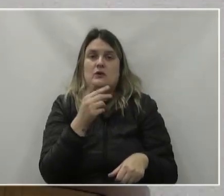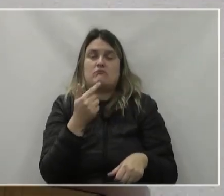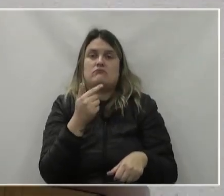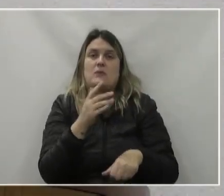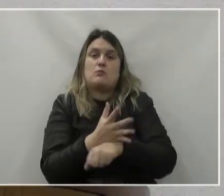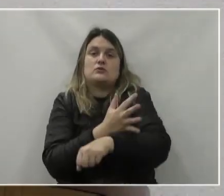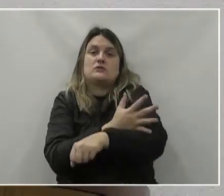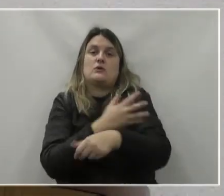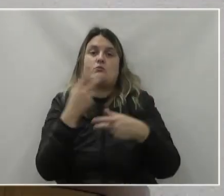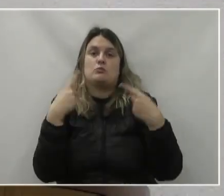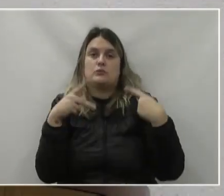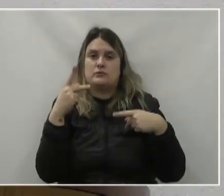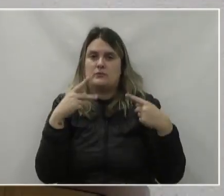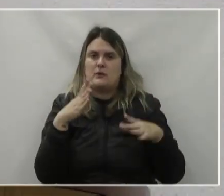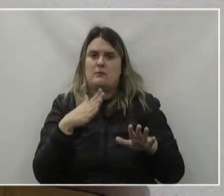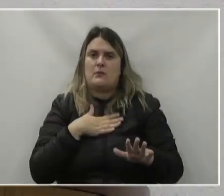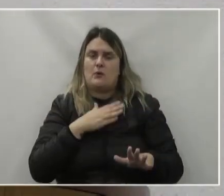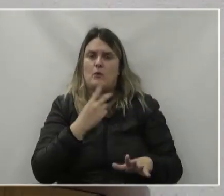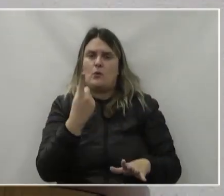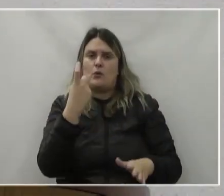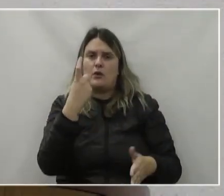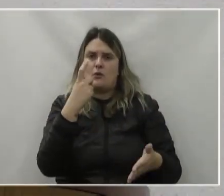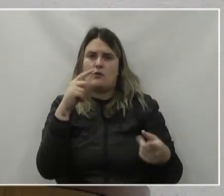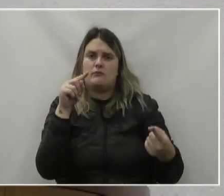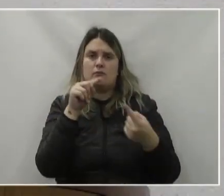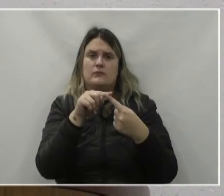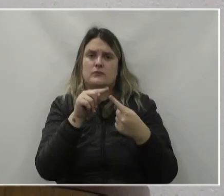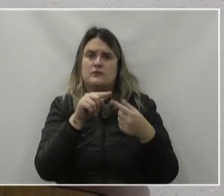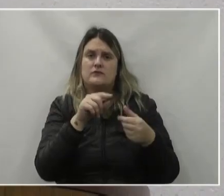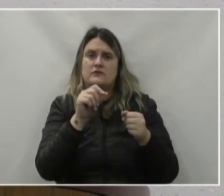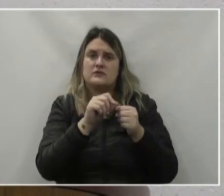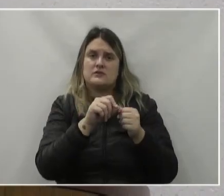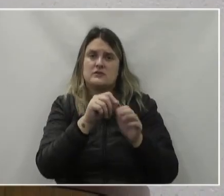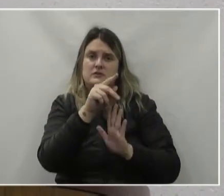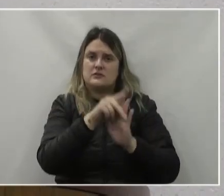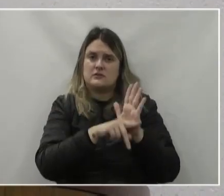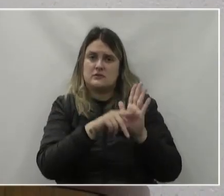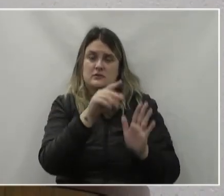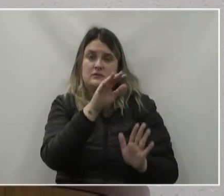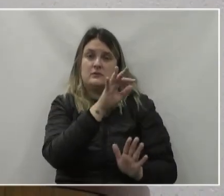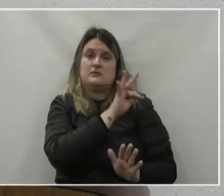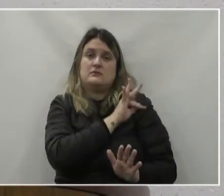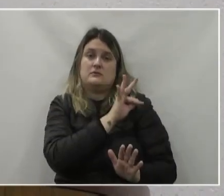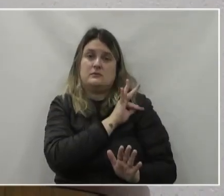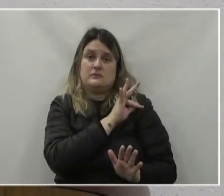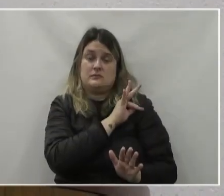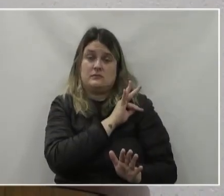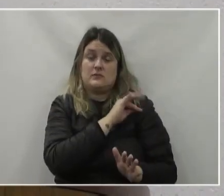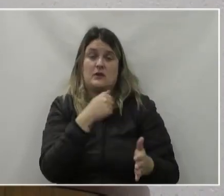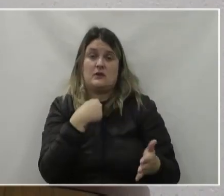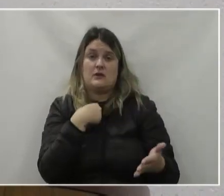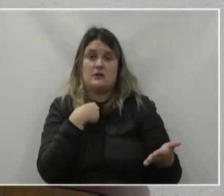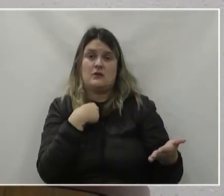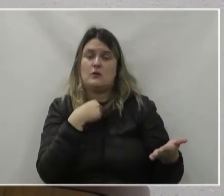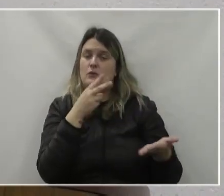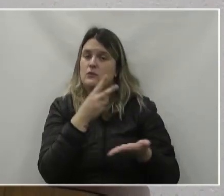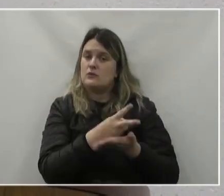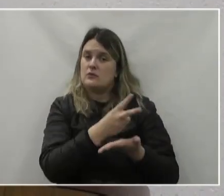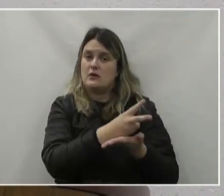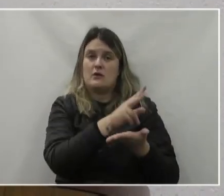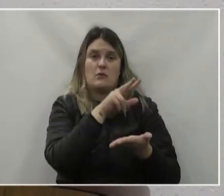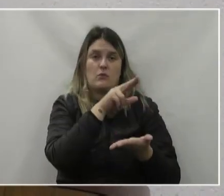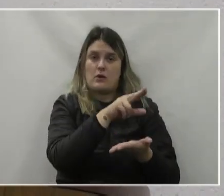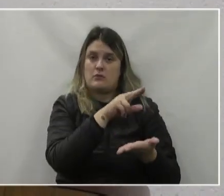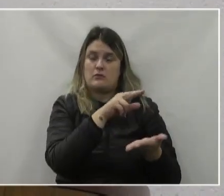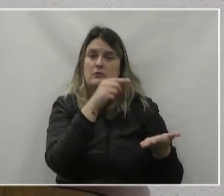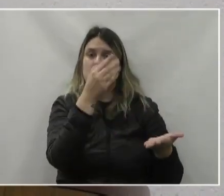emoção política, a minha única função é dar o parecer técnico. Como parecerista técnico, eu continuo com a mesma opinião